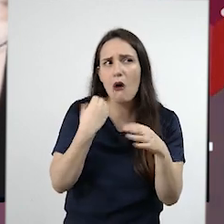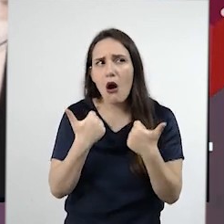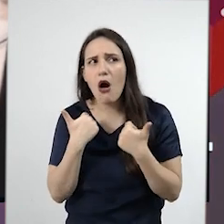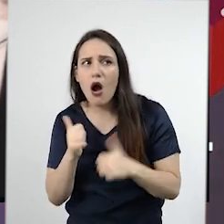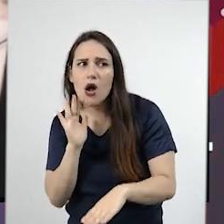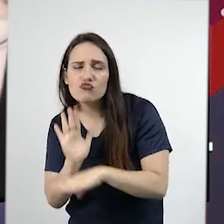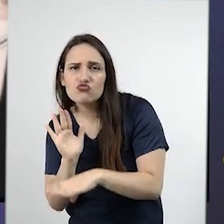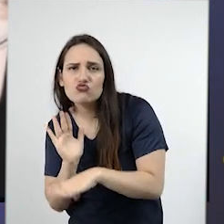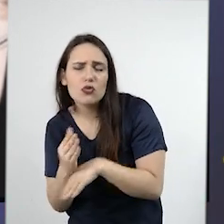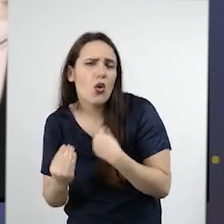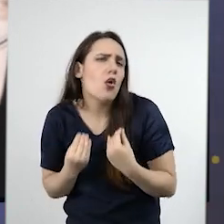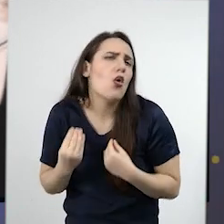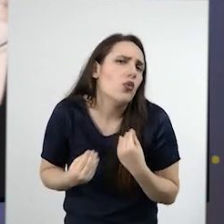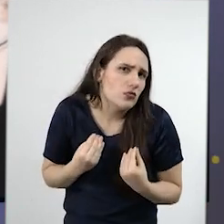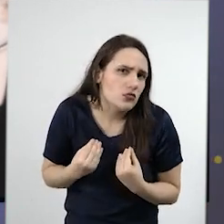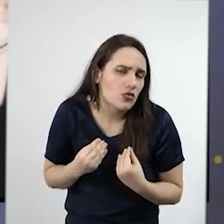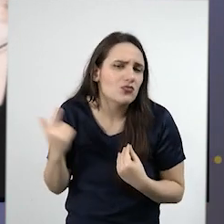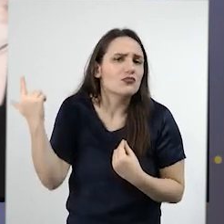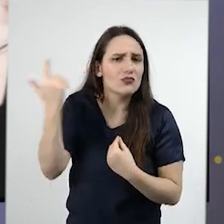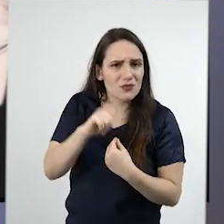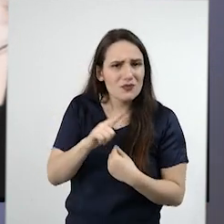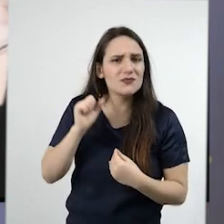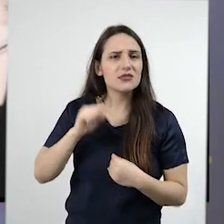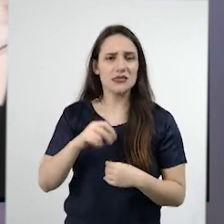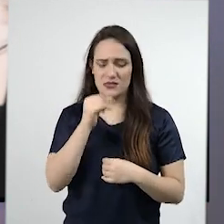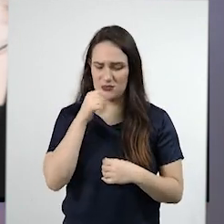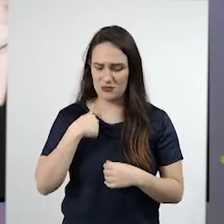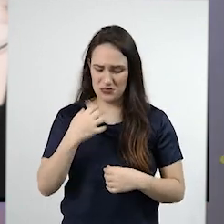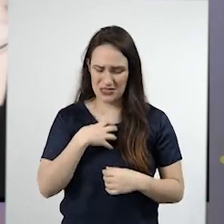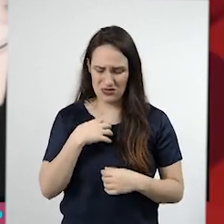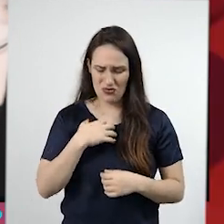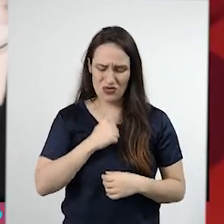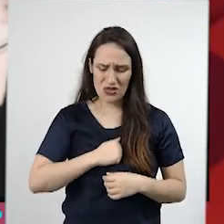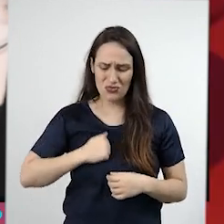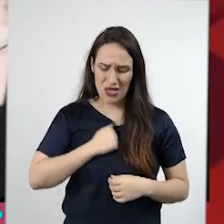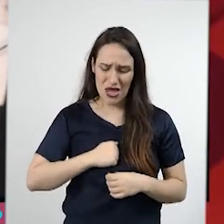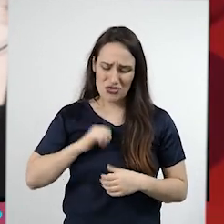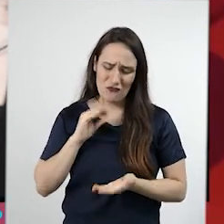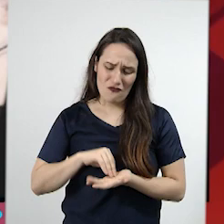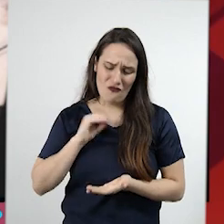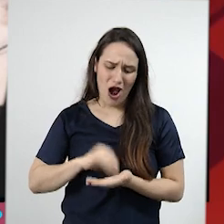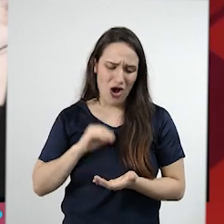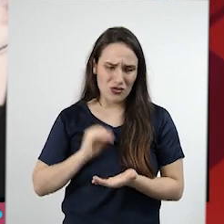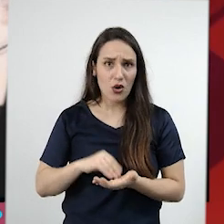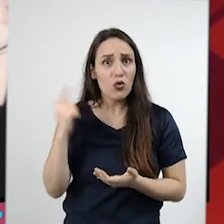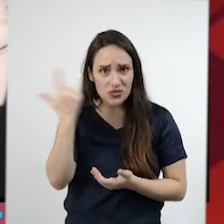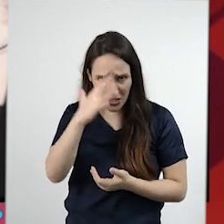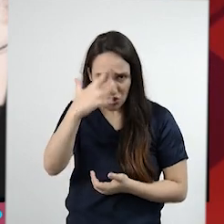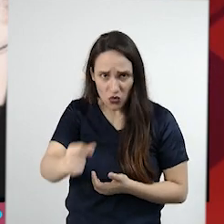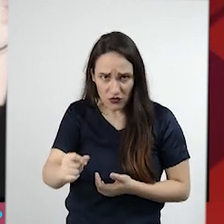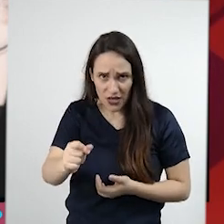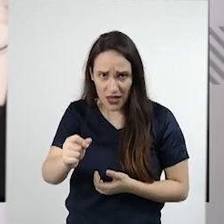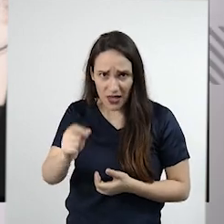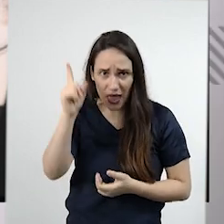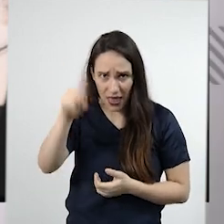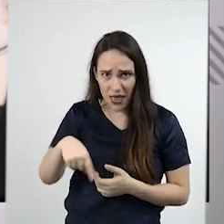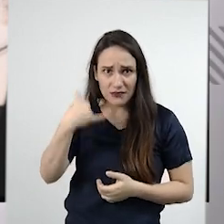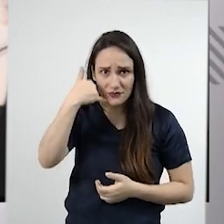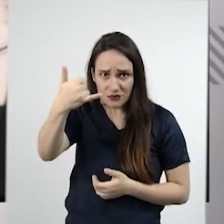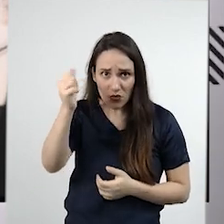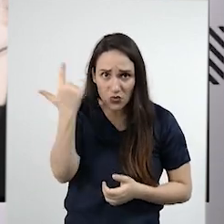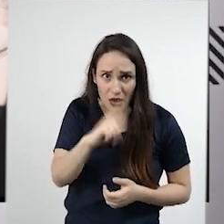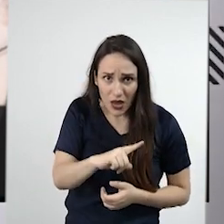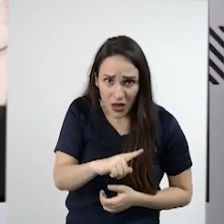que essas ferramentas elas vão suprir a necessidade de contato, essa necessidade de se relacionar que a gente tem?